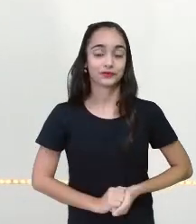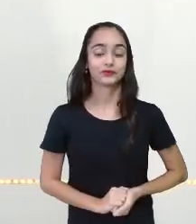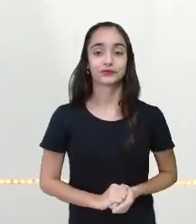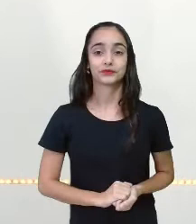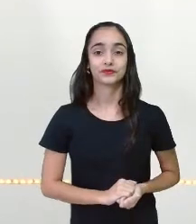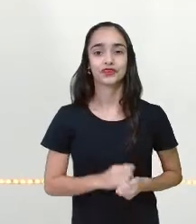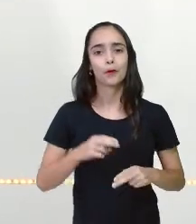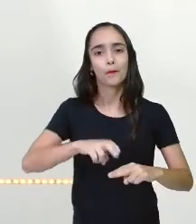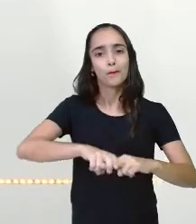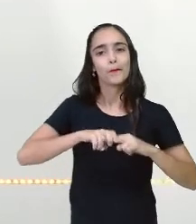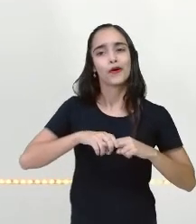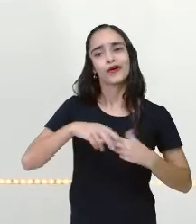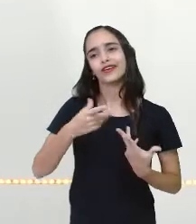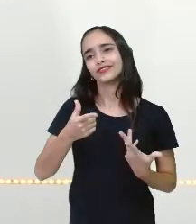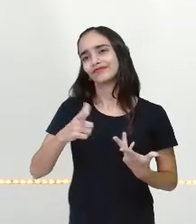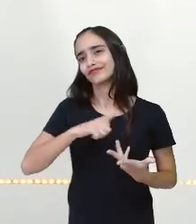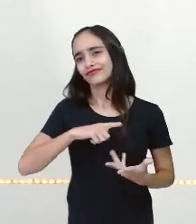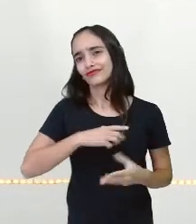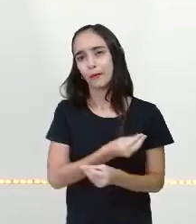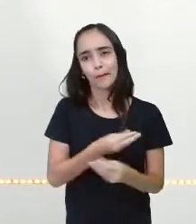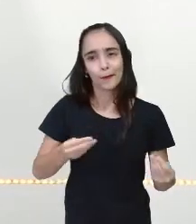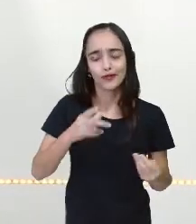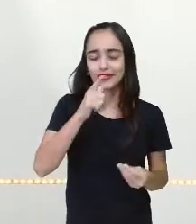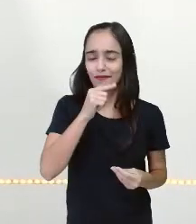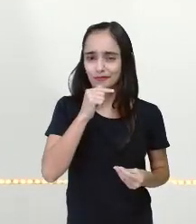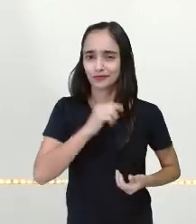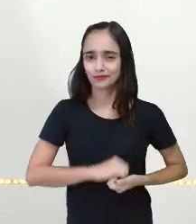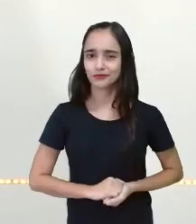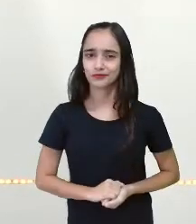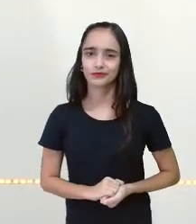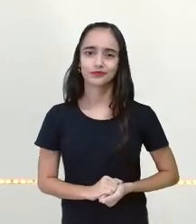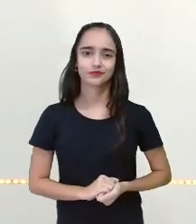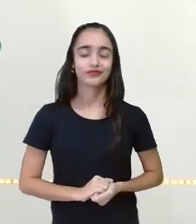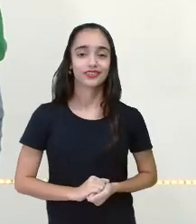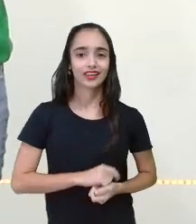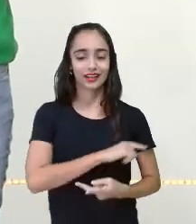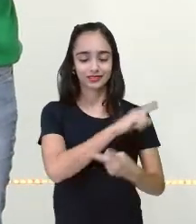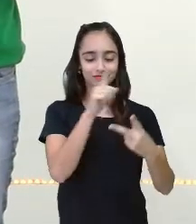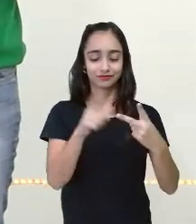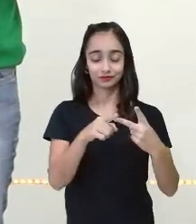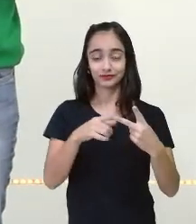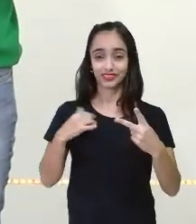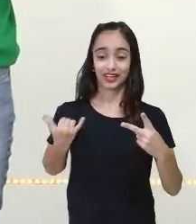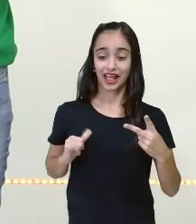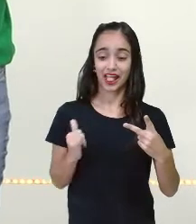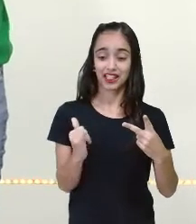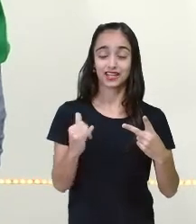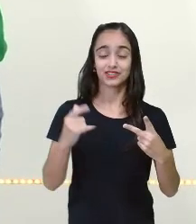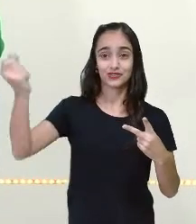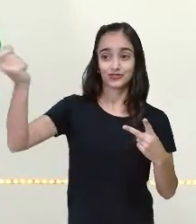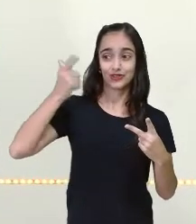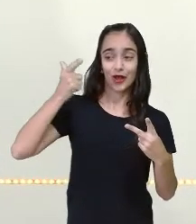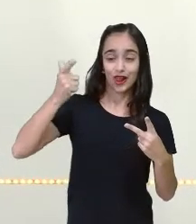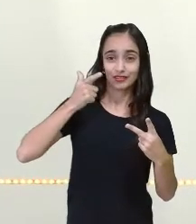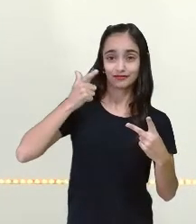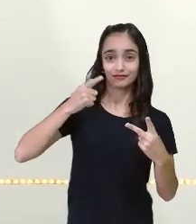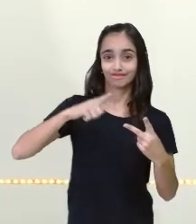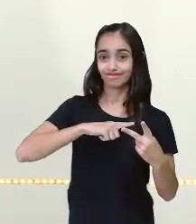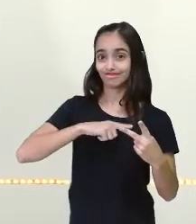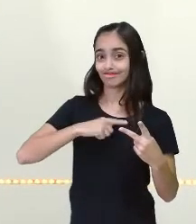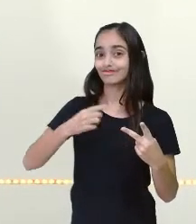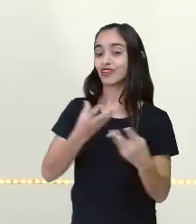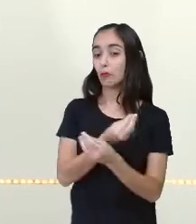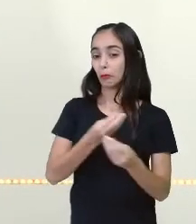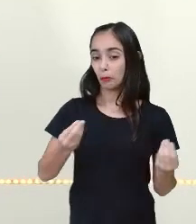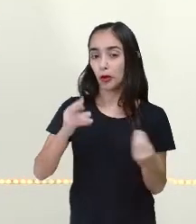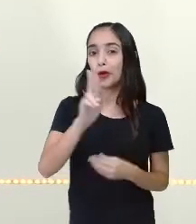elétrica, por causa das águas, que temos muitas aqui. Tá? Energia solar. Essa energia aqui tem sido muito